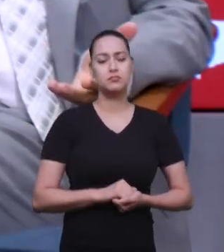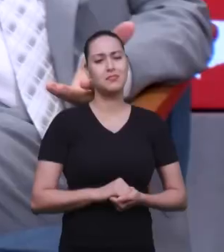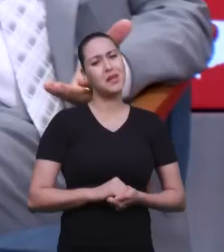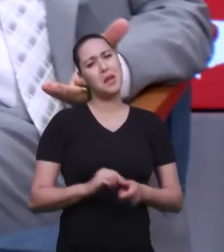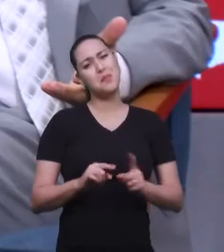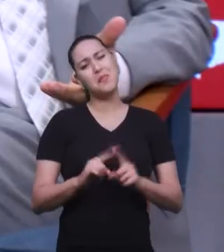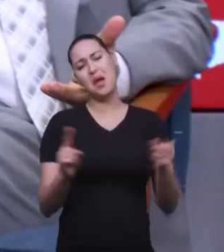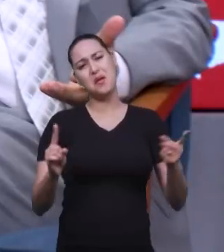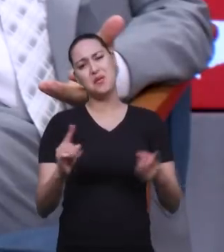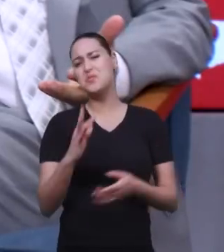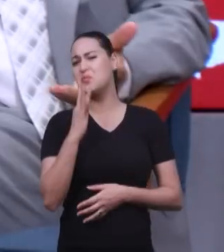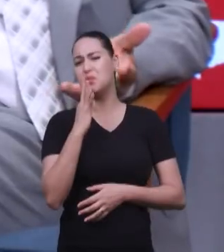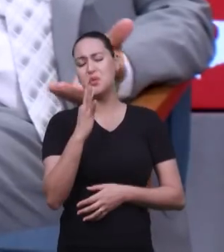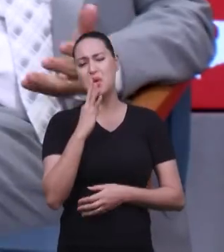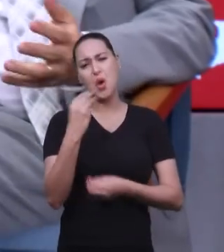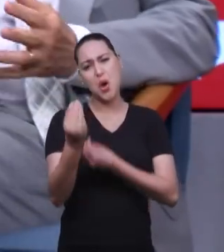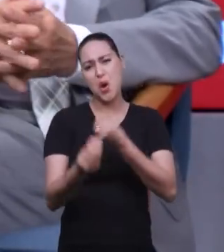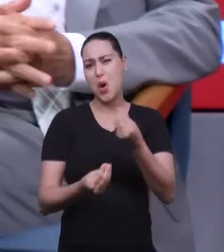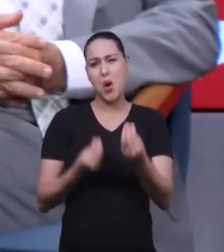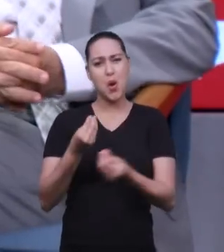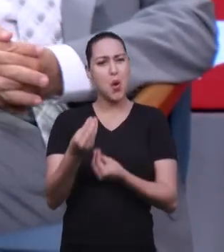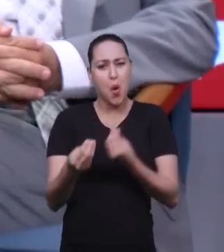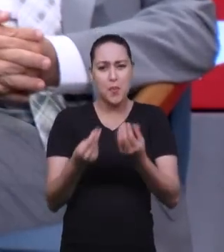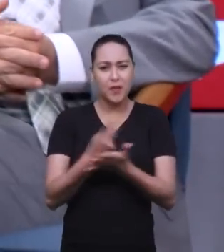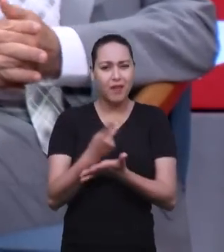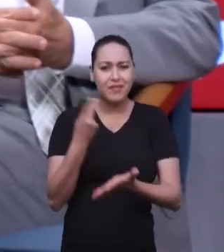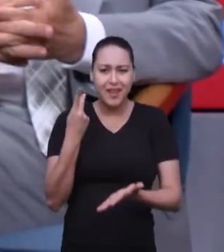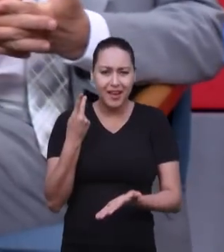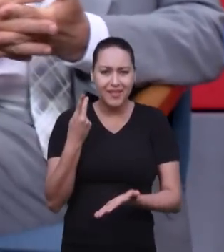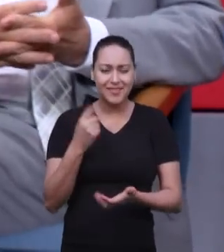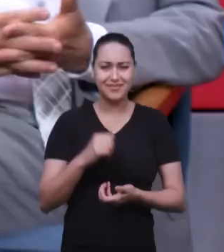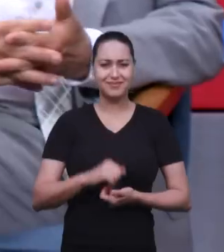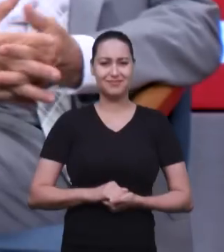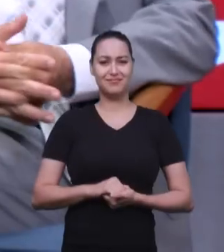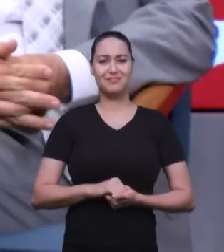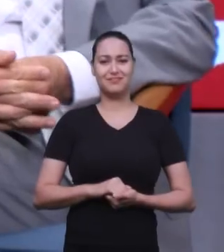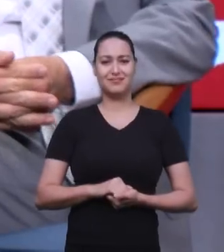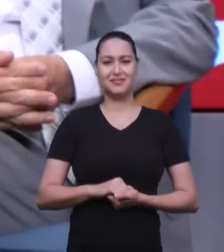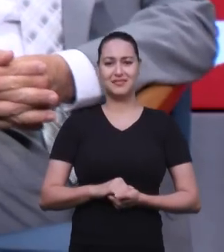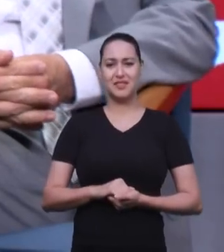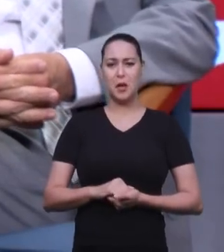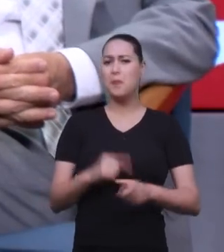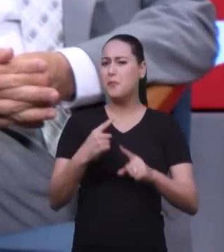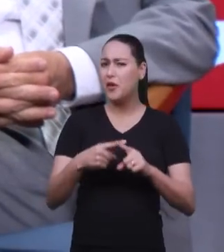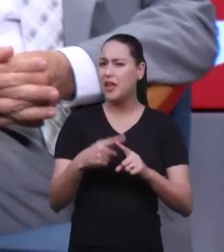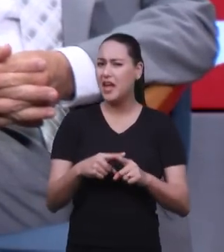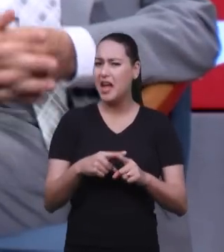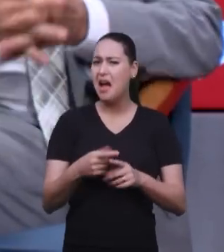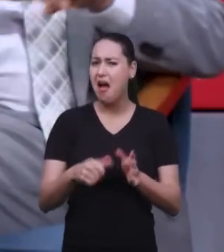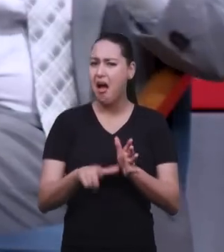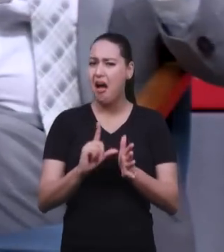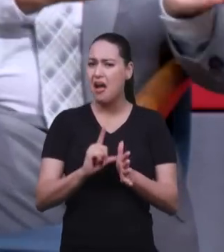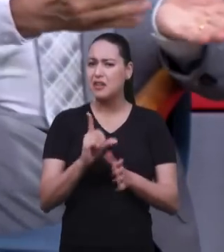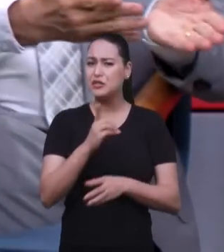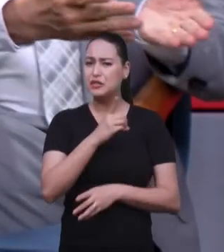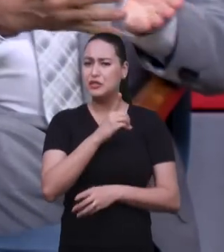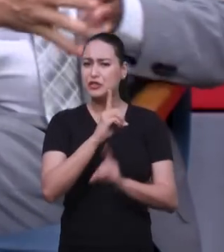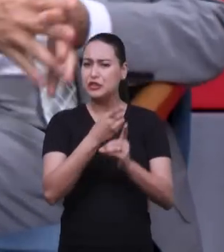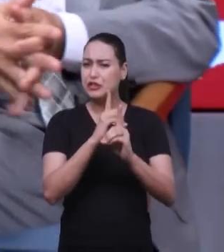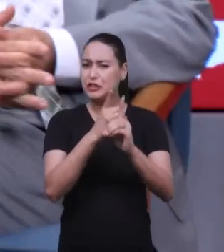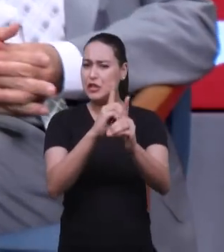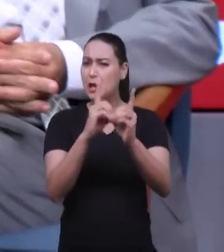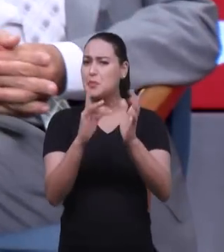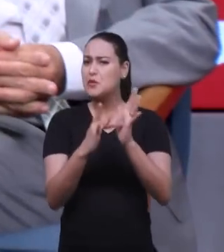eles não reconheceram? Como? Como é que é possível isso? Eles foram discípulos